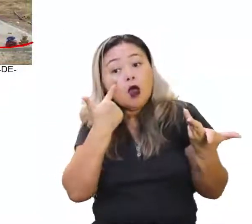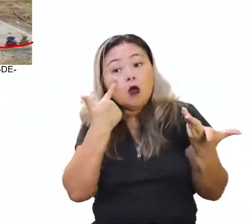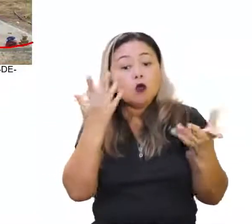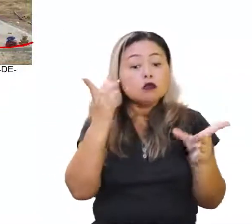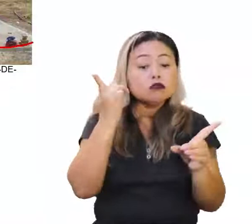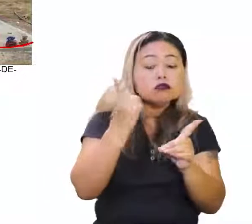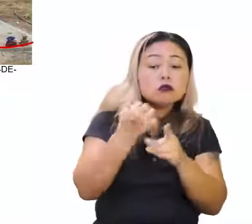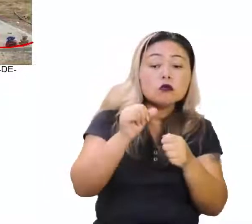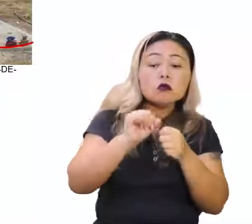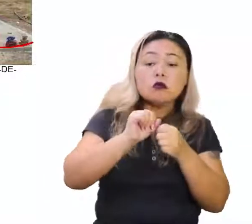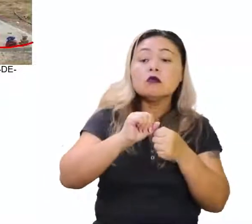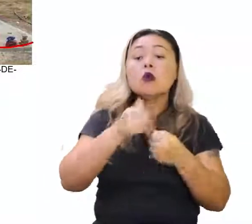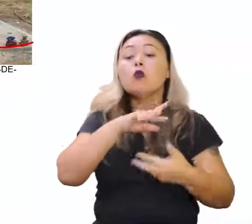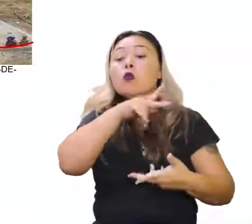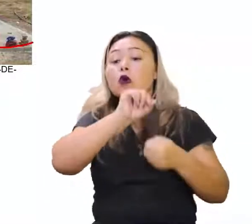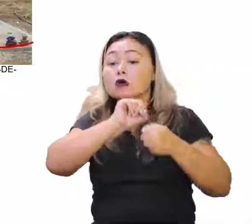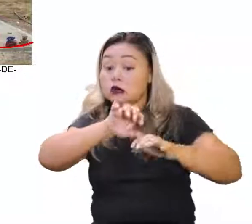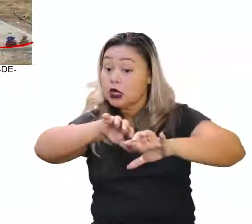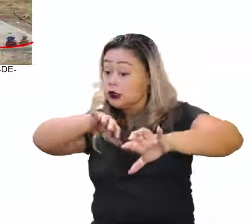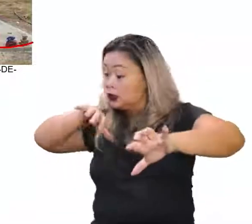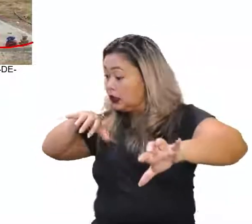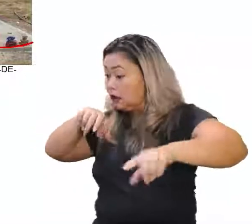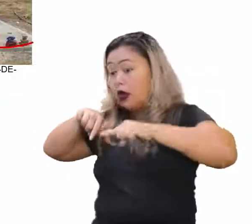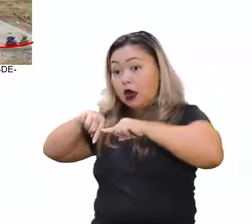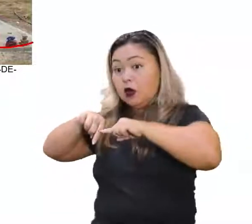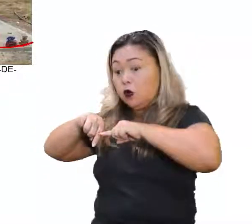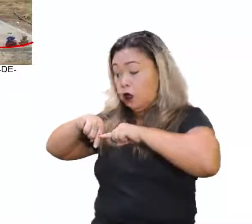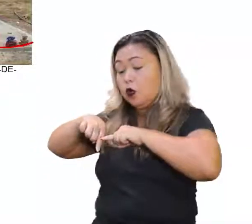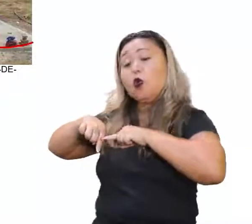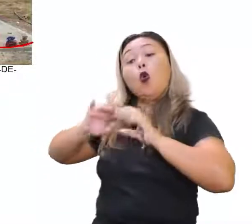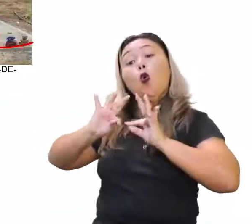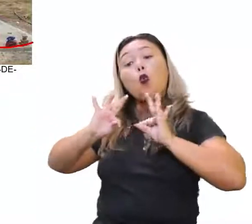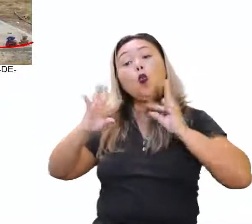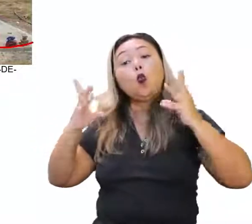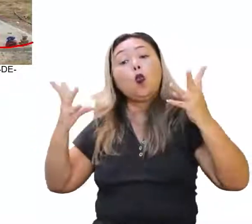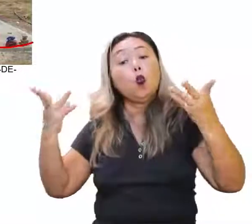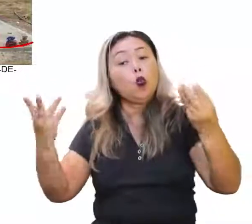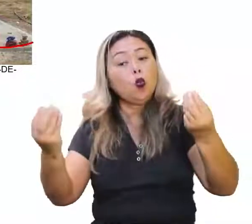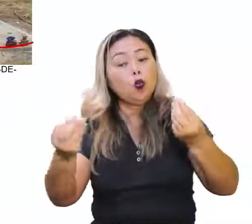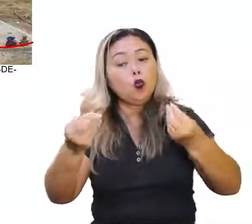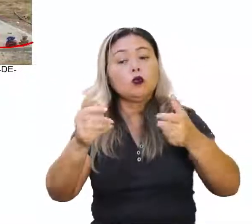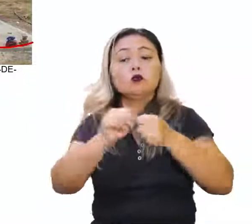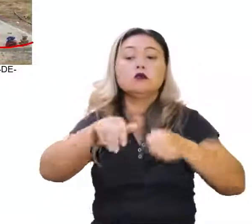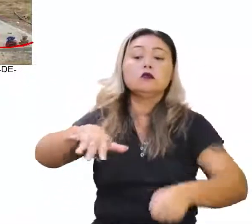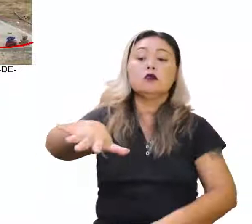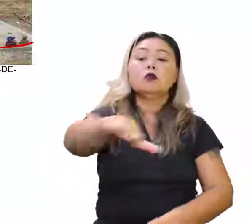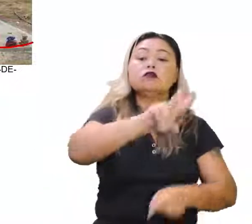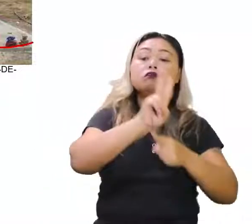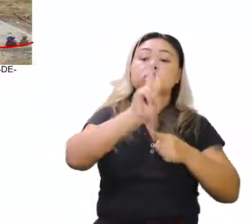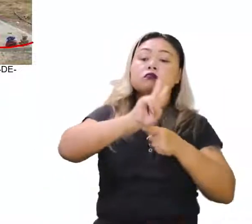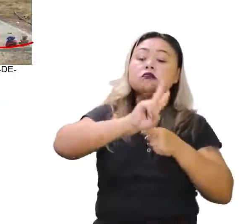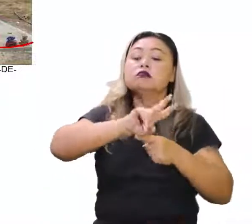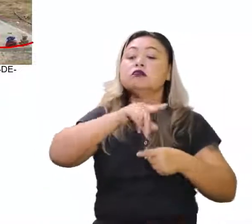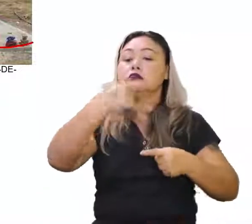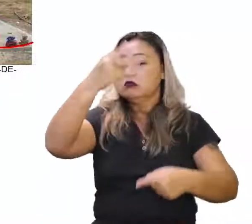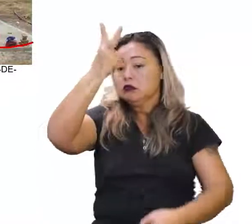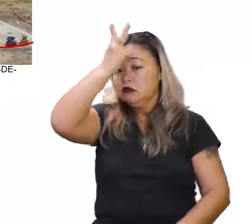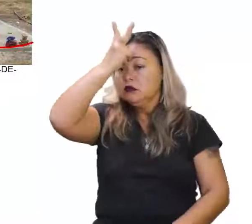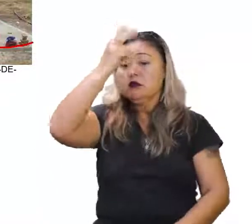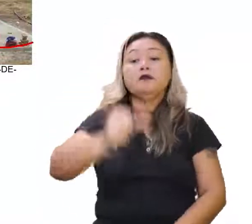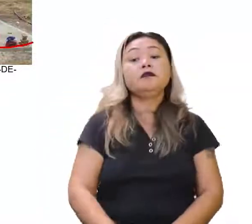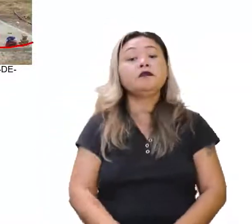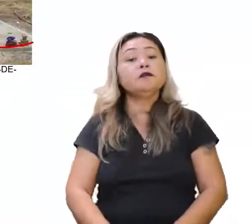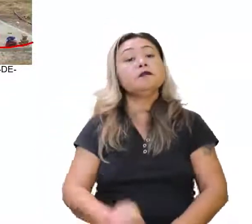o animal, separar o animal e também, ou fazer em todo o rebanho, né? Esse